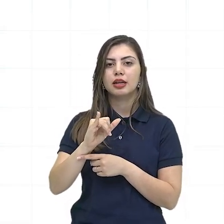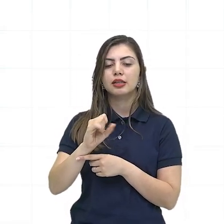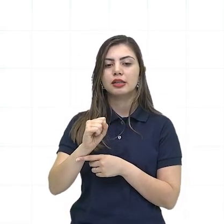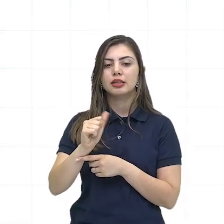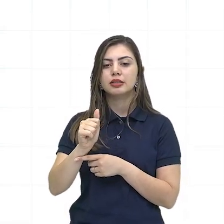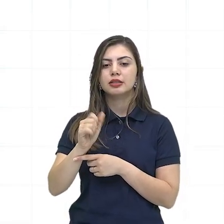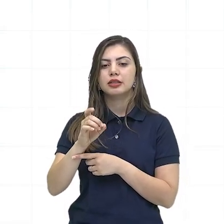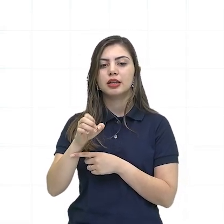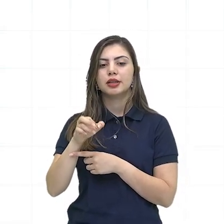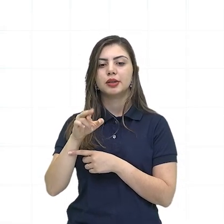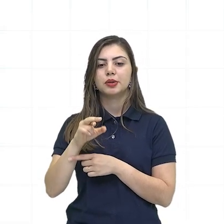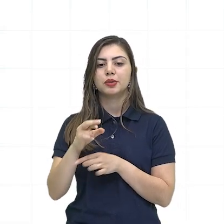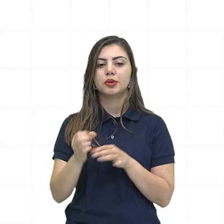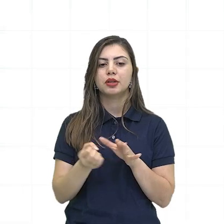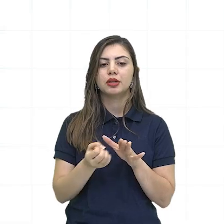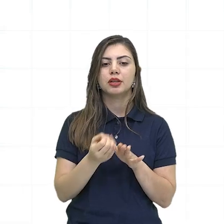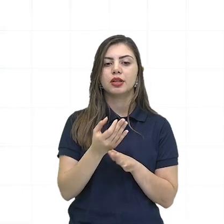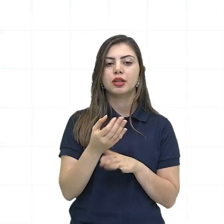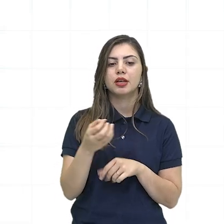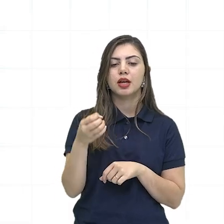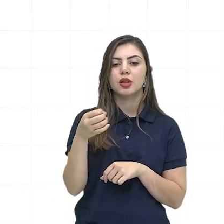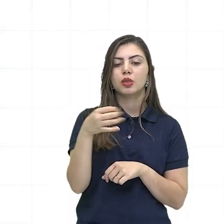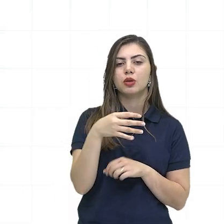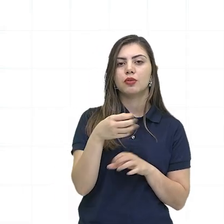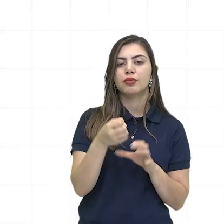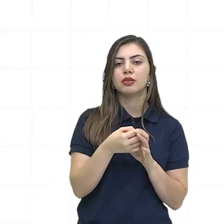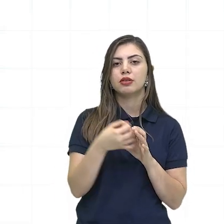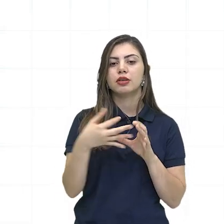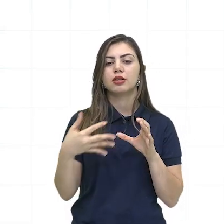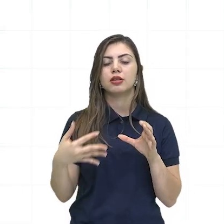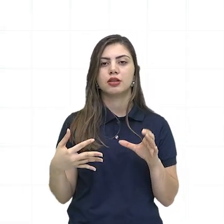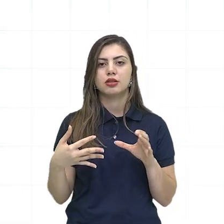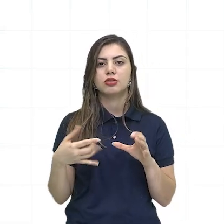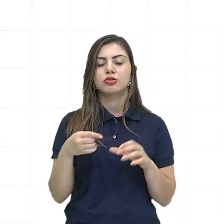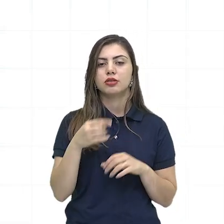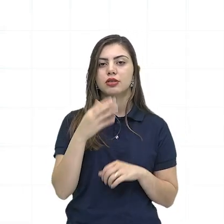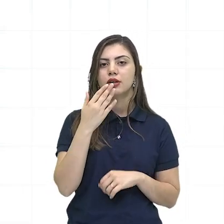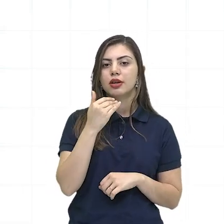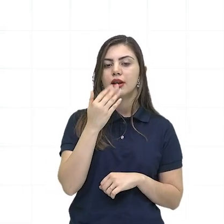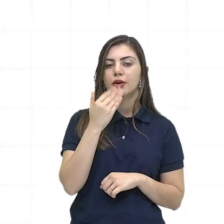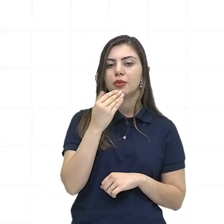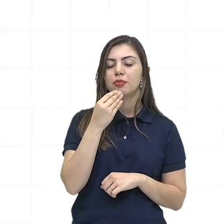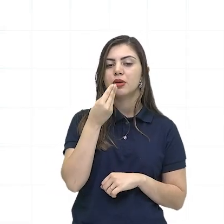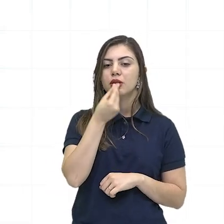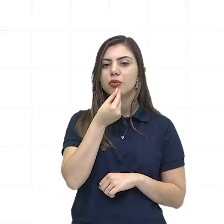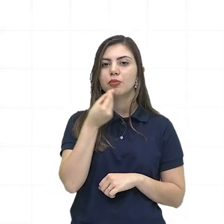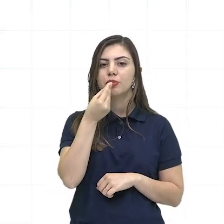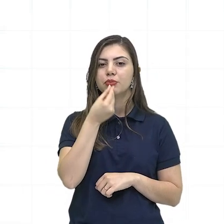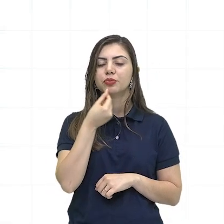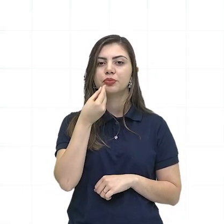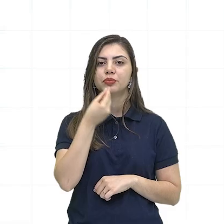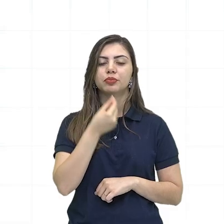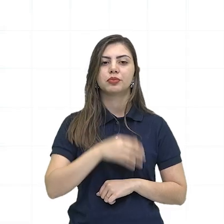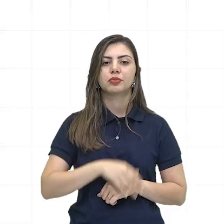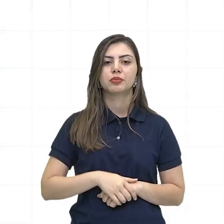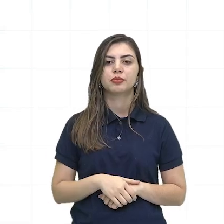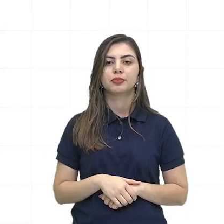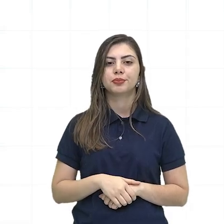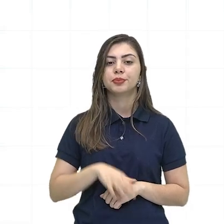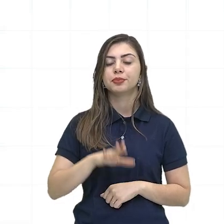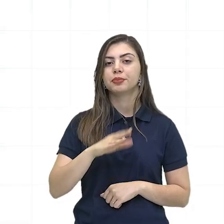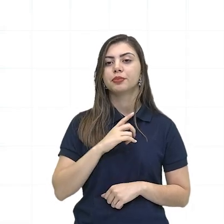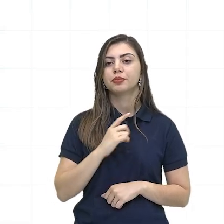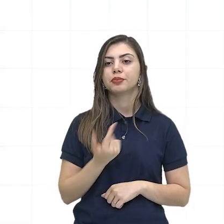novos compostos que conferem essas características aos pratos, né? Aquela cor mais dourada. Nós temos um